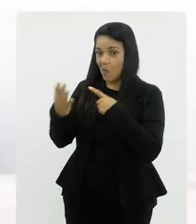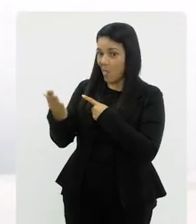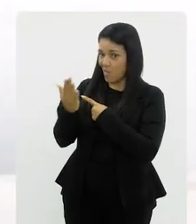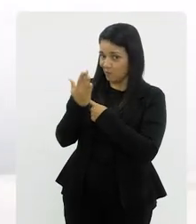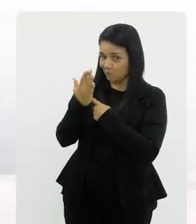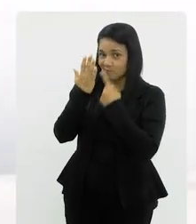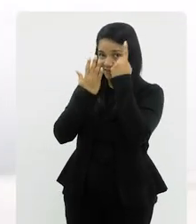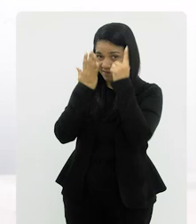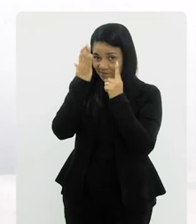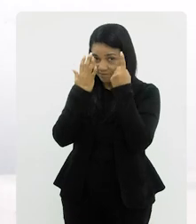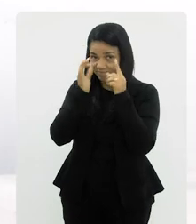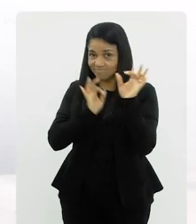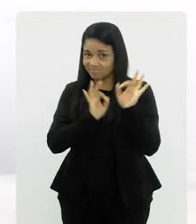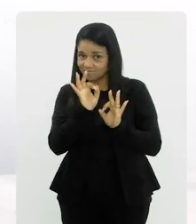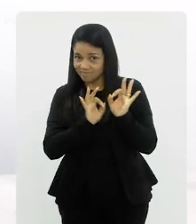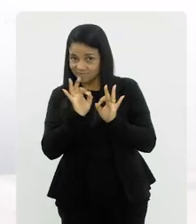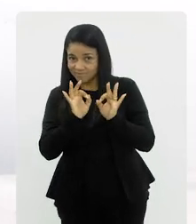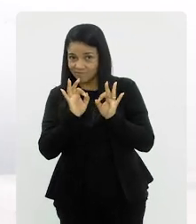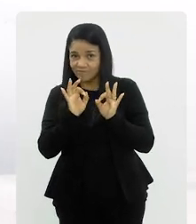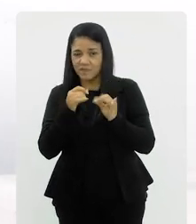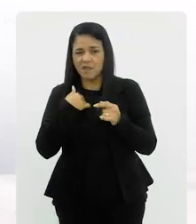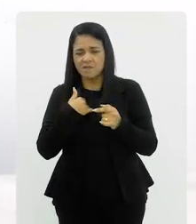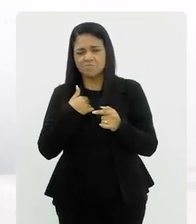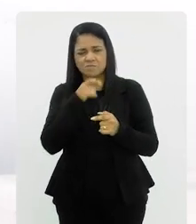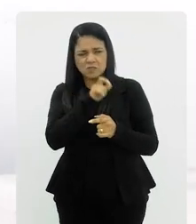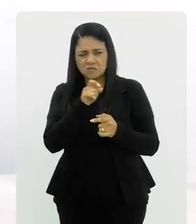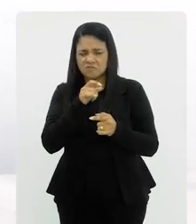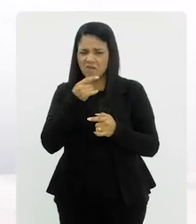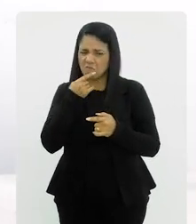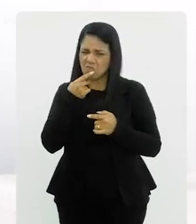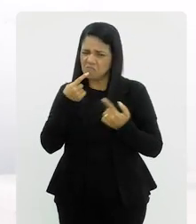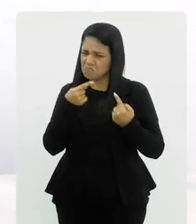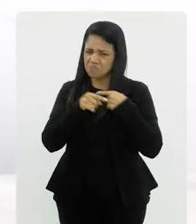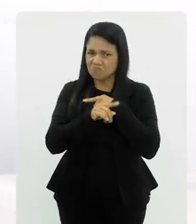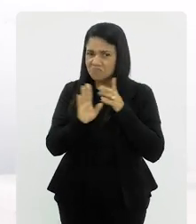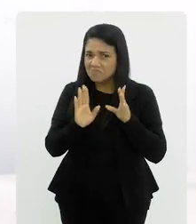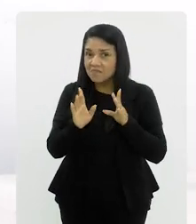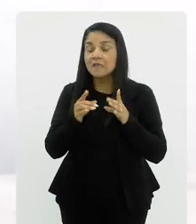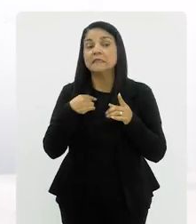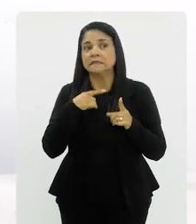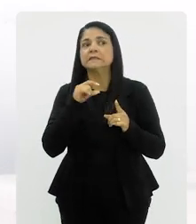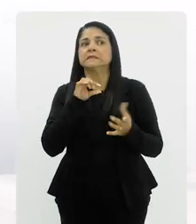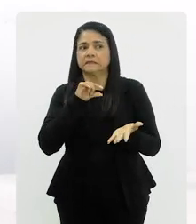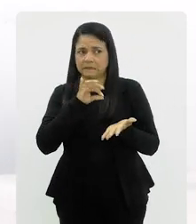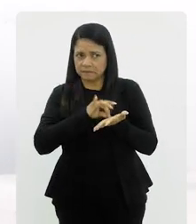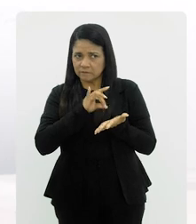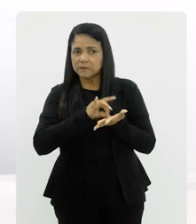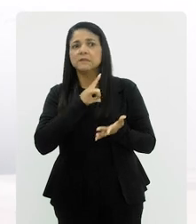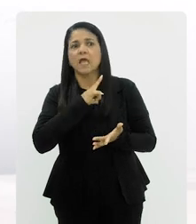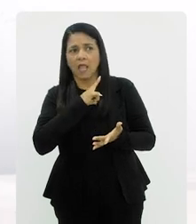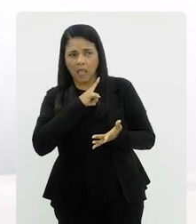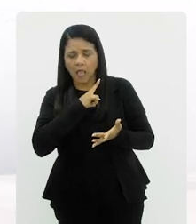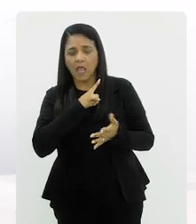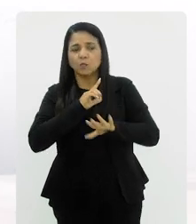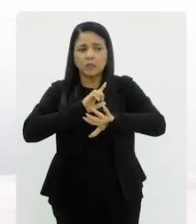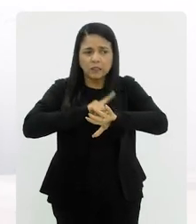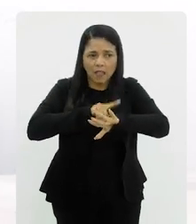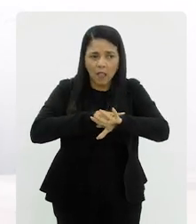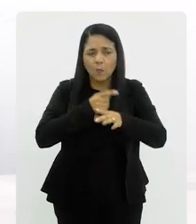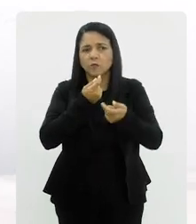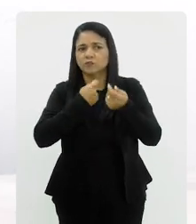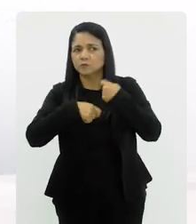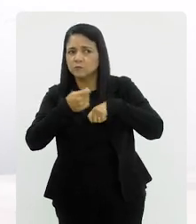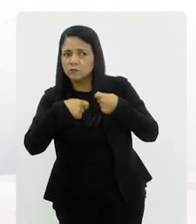né? As pessoas falam que não tem ligação, mas você, melhor do que eu, nunca pode dizer que se a gente não souber administrar o tempo e não